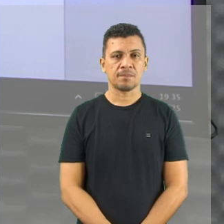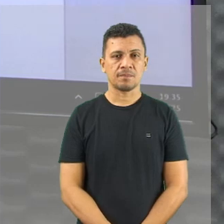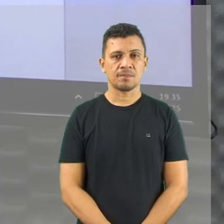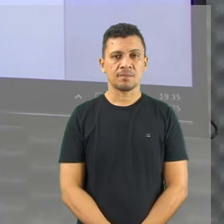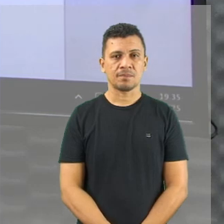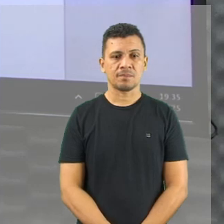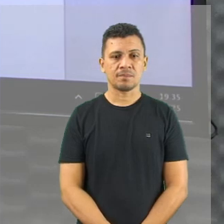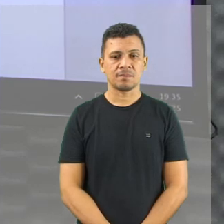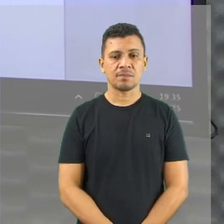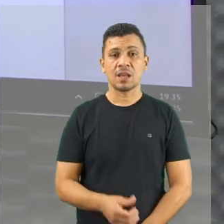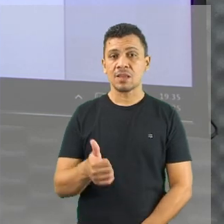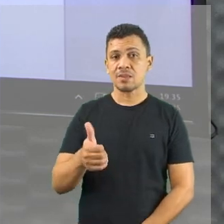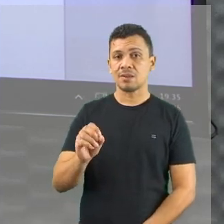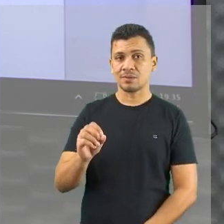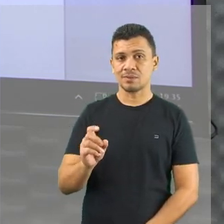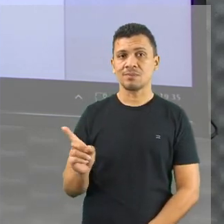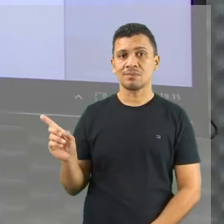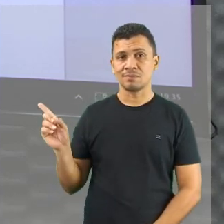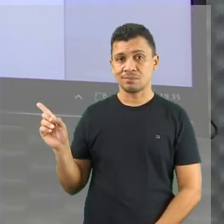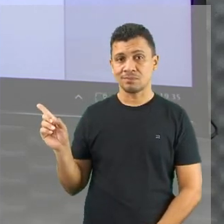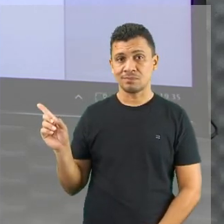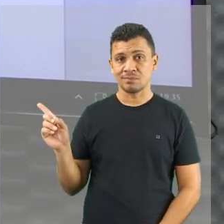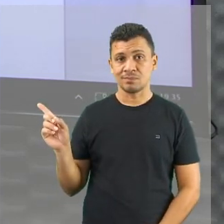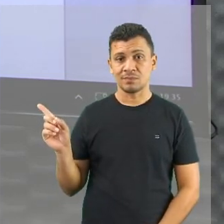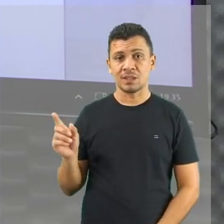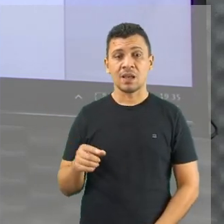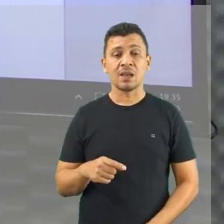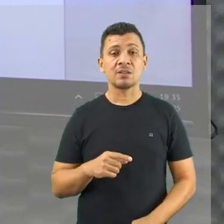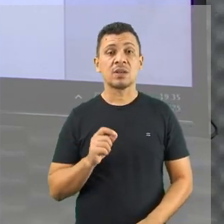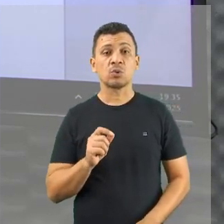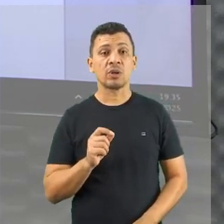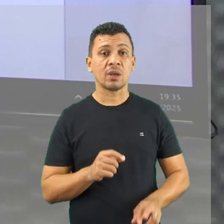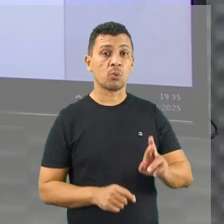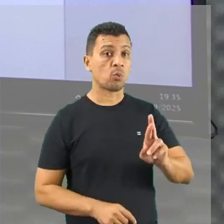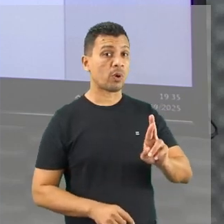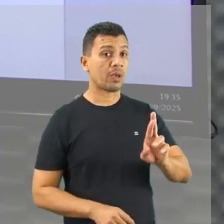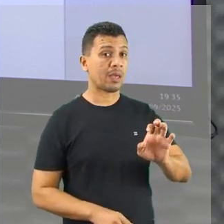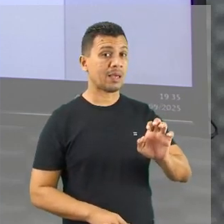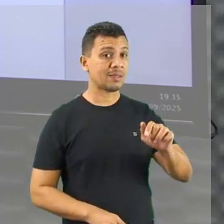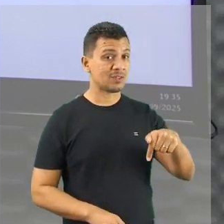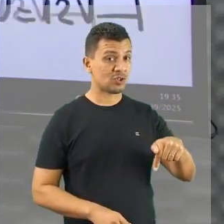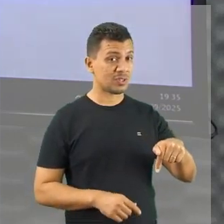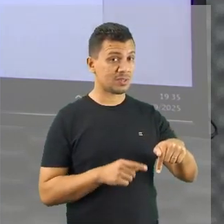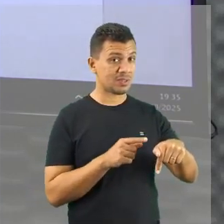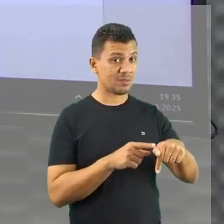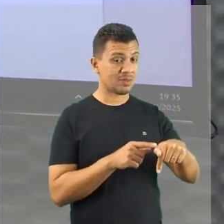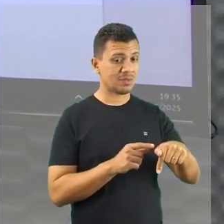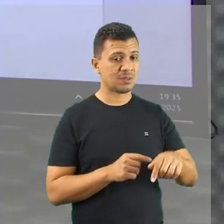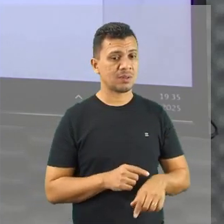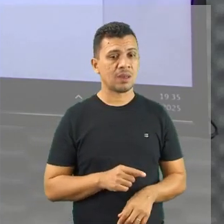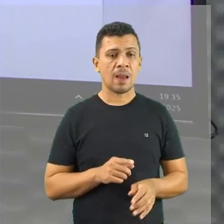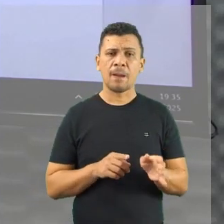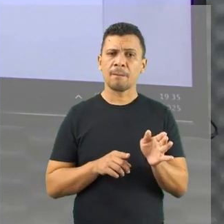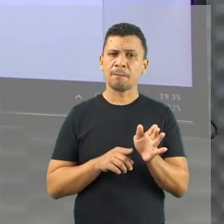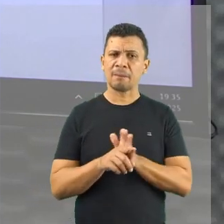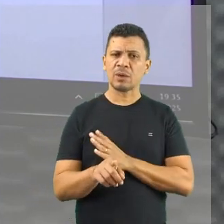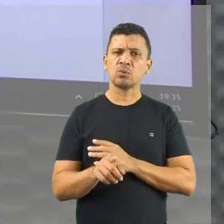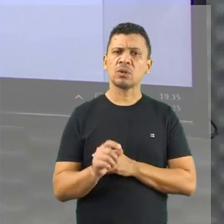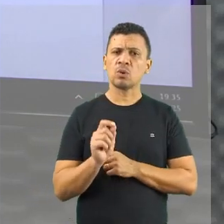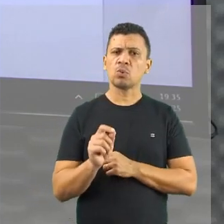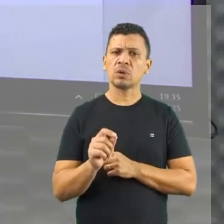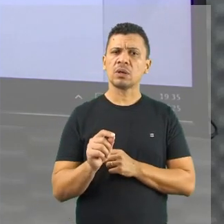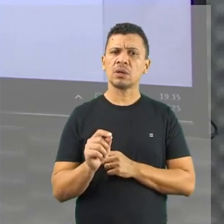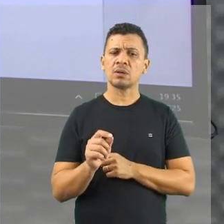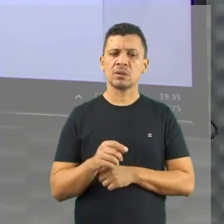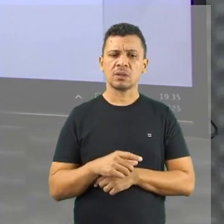beleza? 10 ohms. Isso aí é a resistência equivalente, certo? Mas se for só isso que a questão pediu, não. A questão pediu